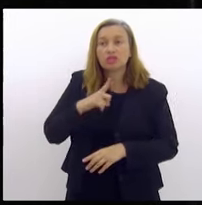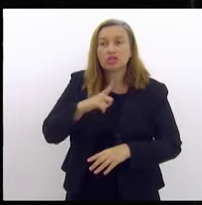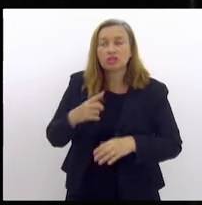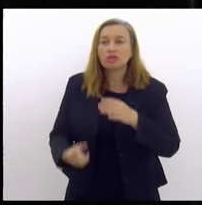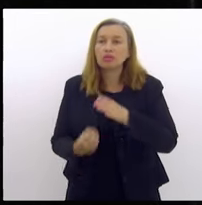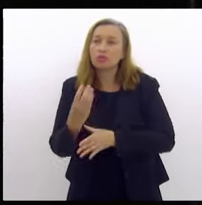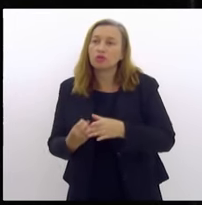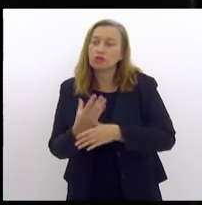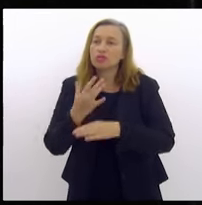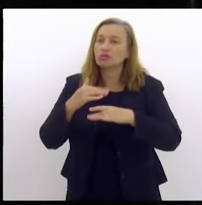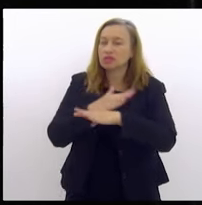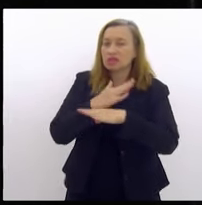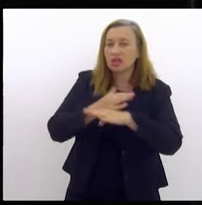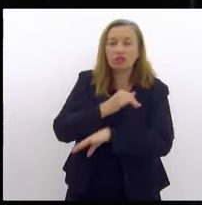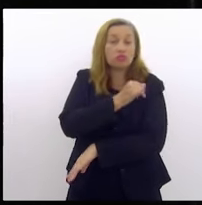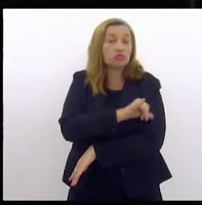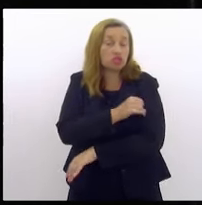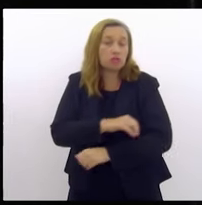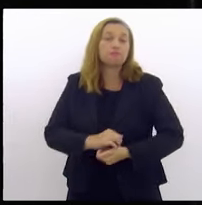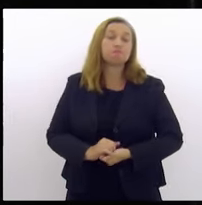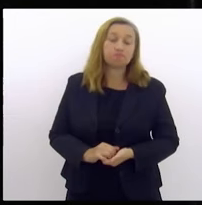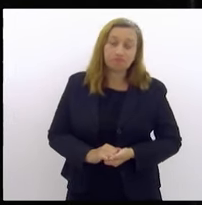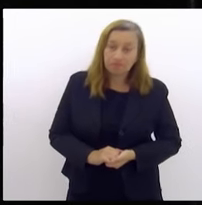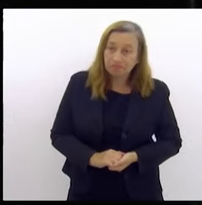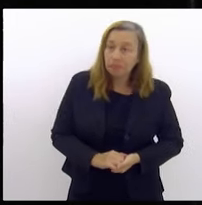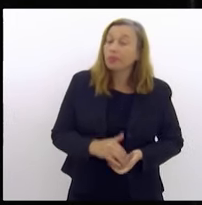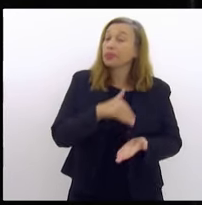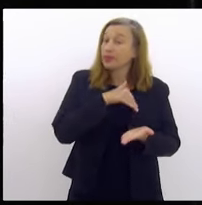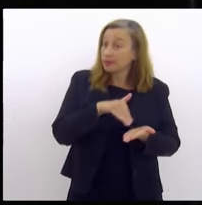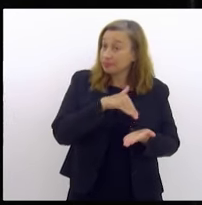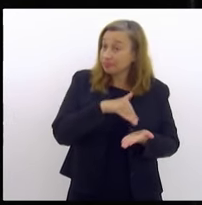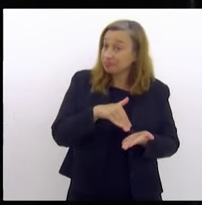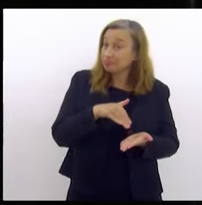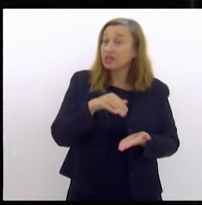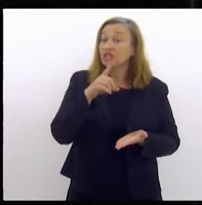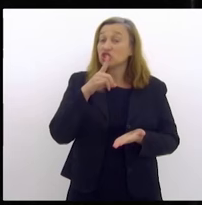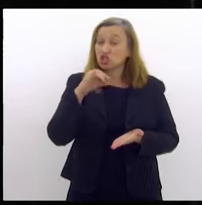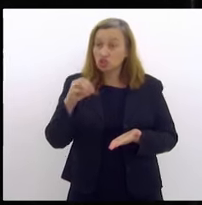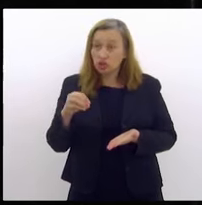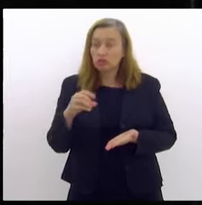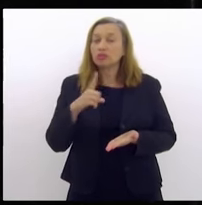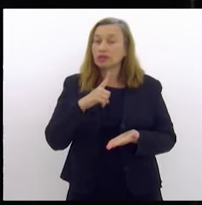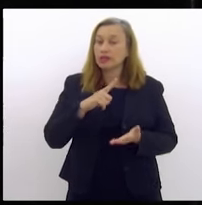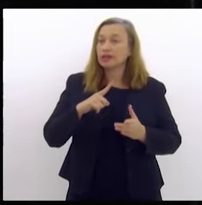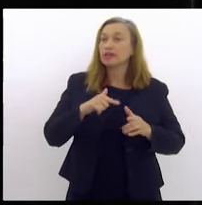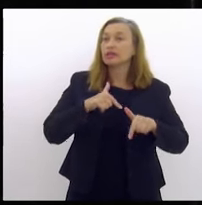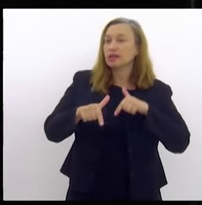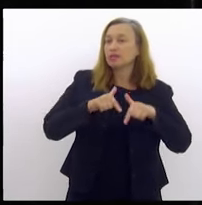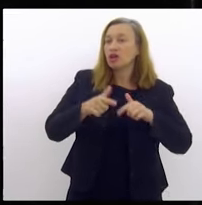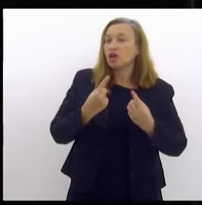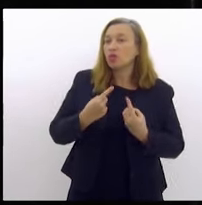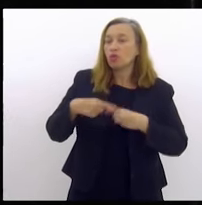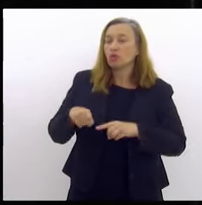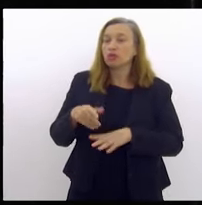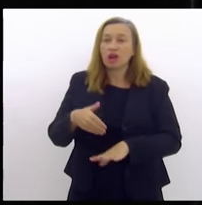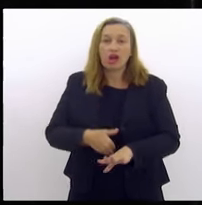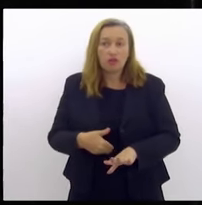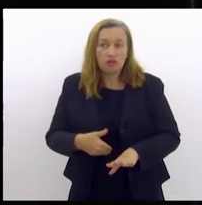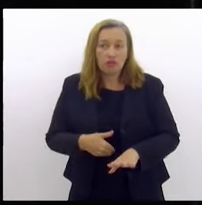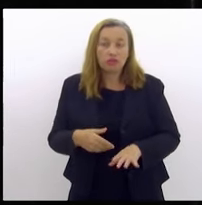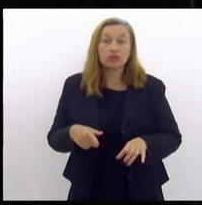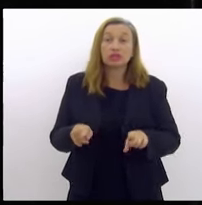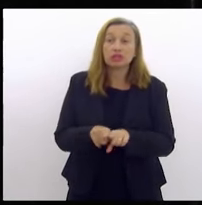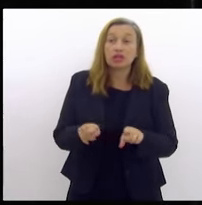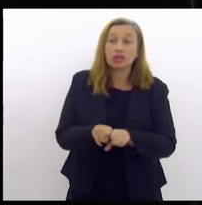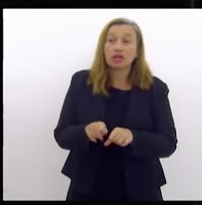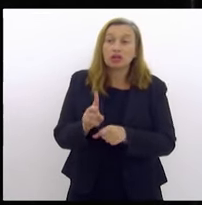produção urbana na cidade do Rio de Janeiro. O secretário Diego Zeidan tem atuado no combate à fome e tem